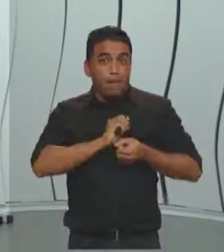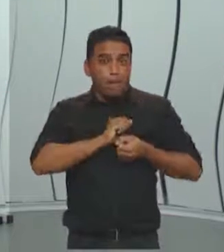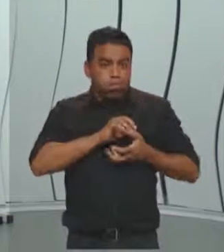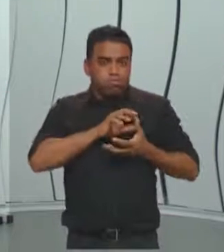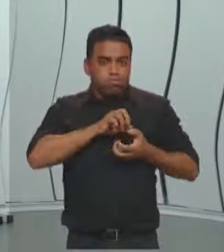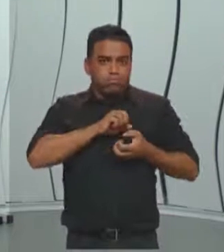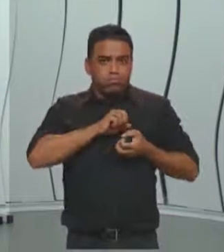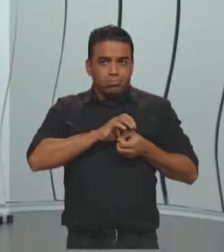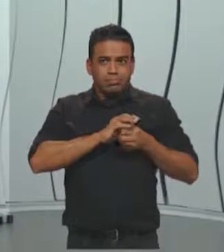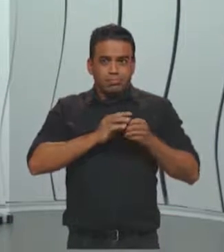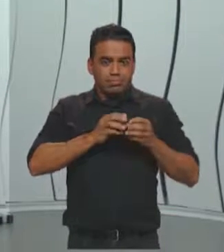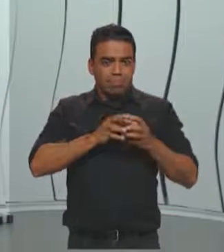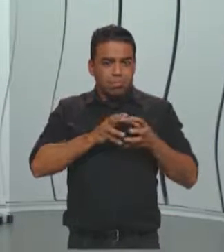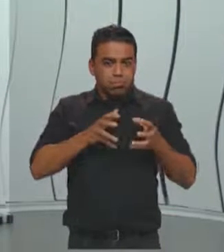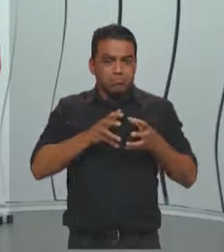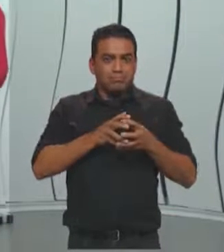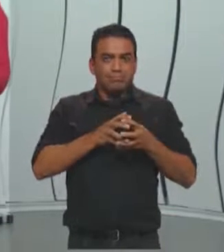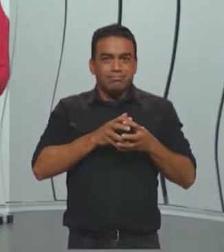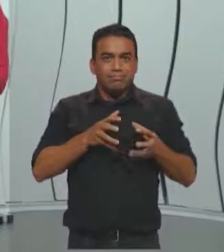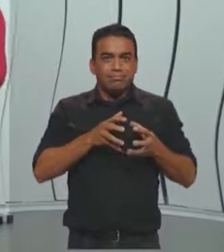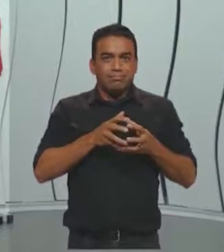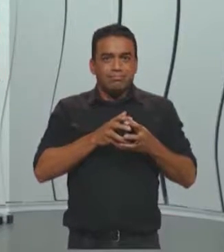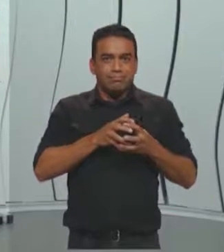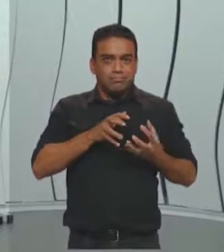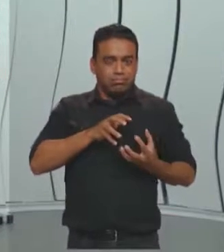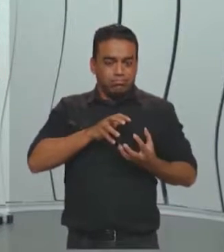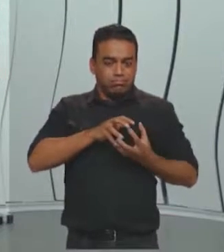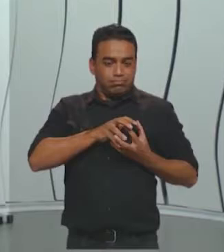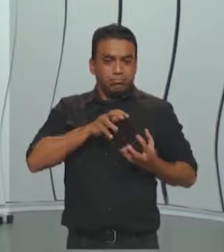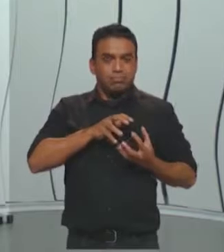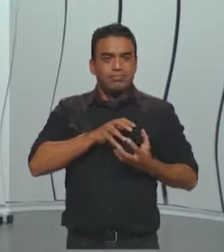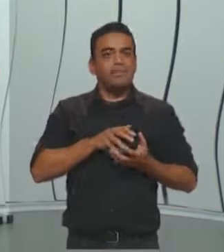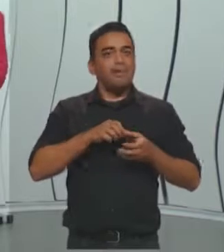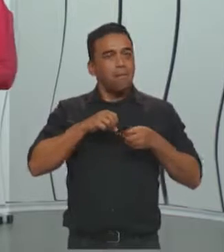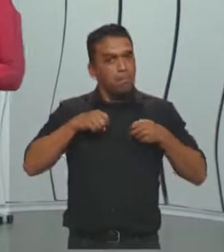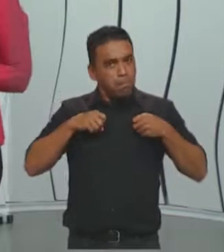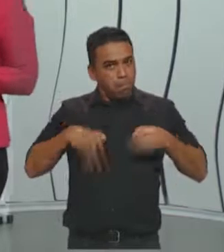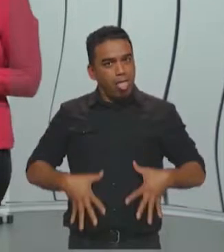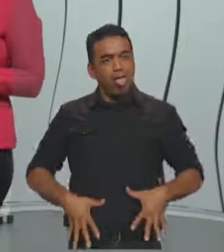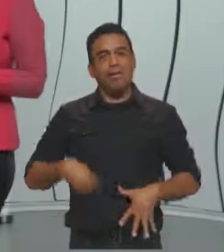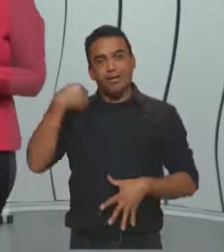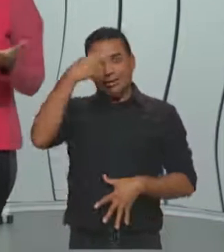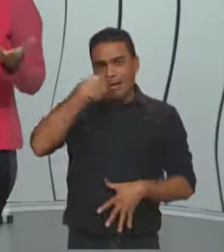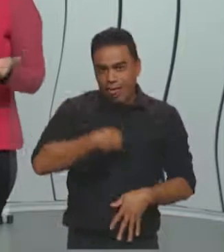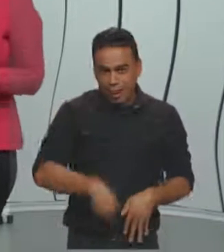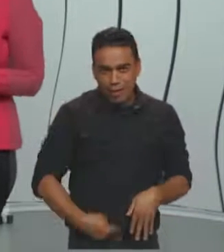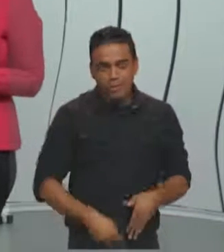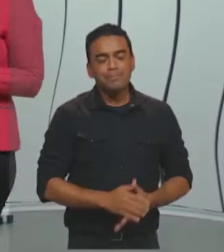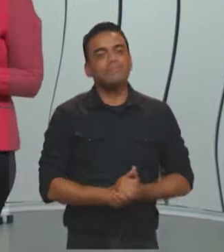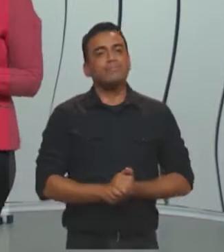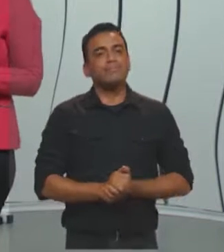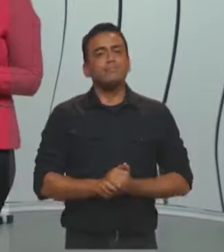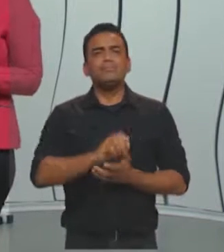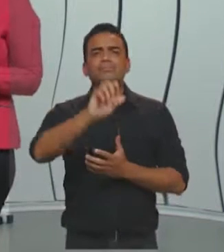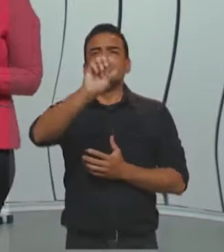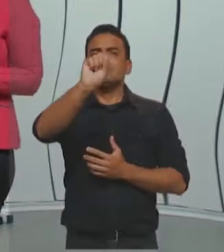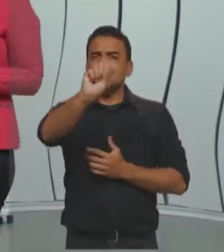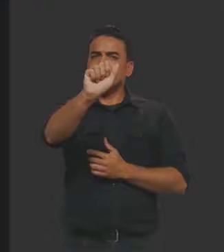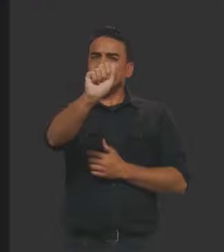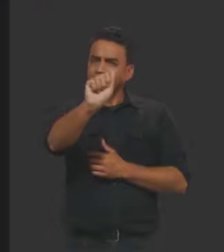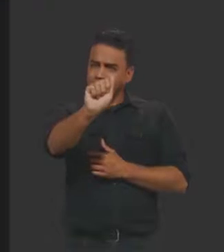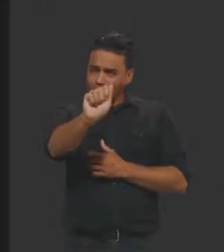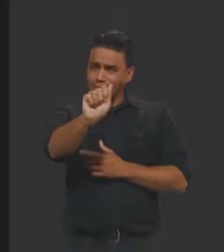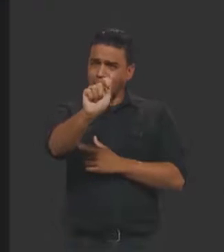faz esse trabalho aí de bombear o sangue em todos os momentos. O sangue, já falei para vocês que